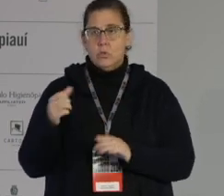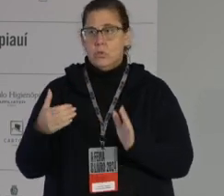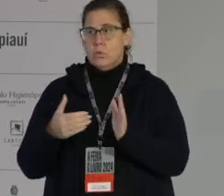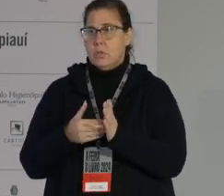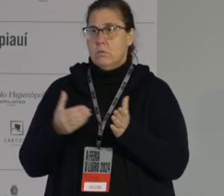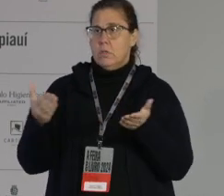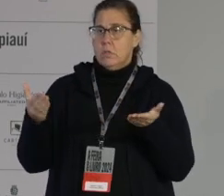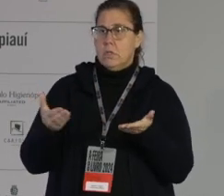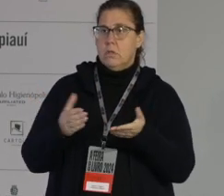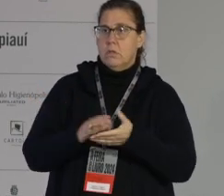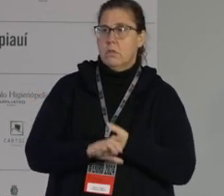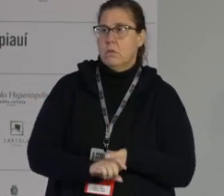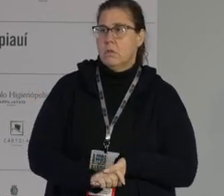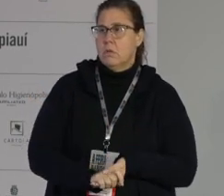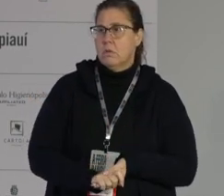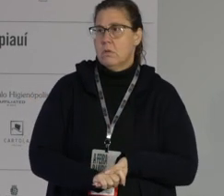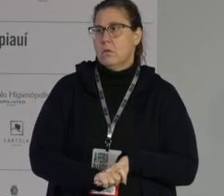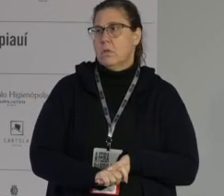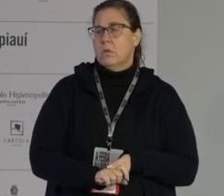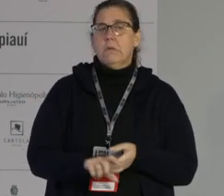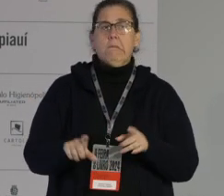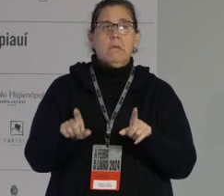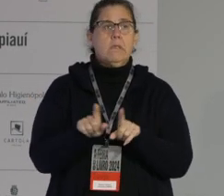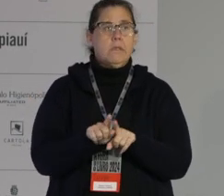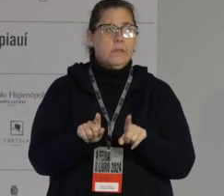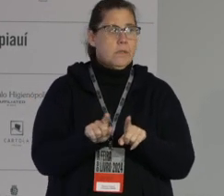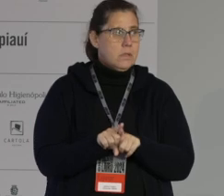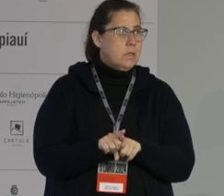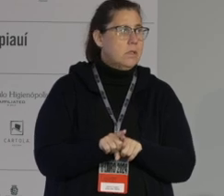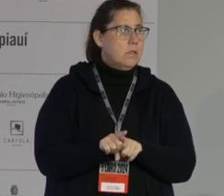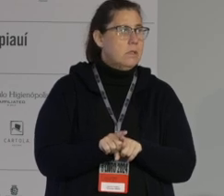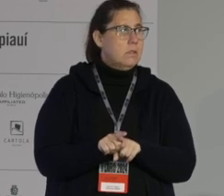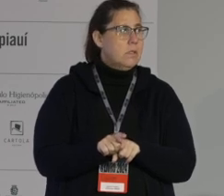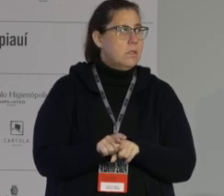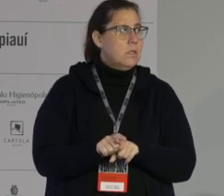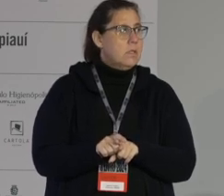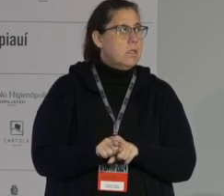o tecido social vai se desfazendo,